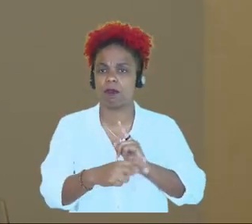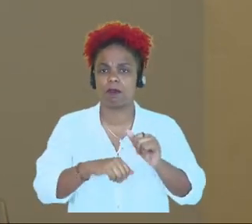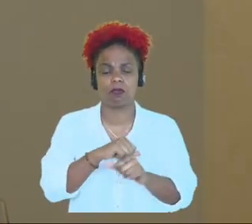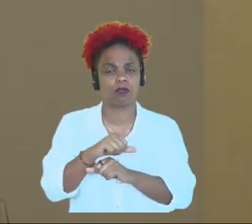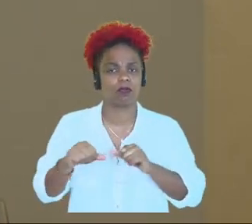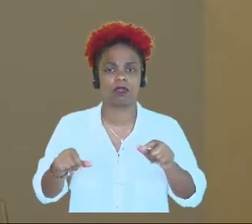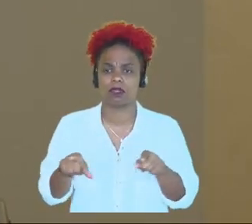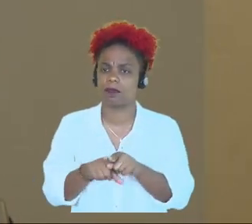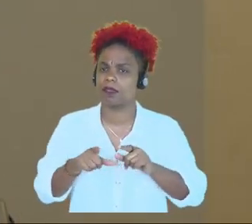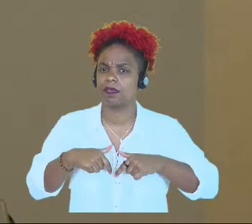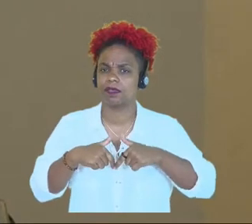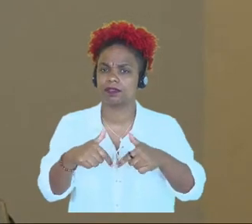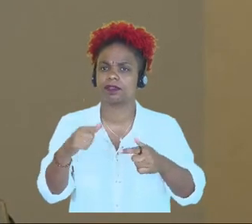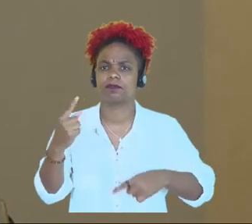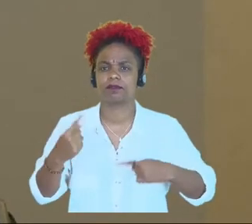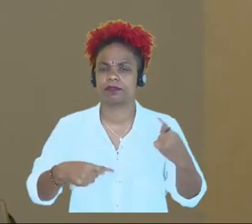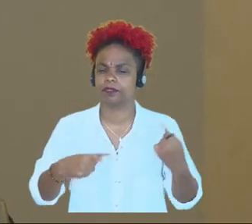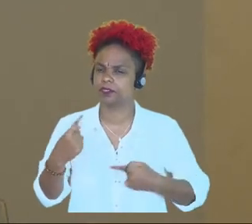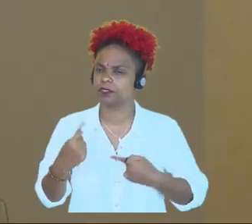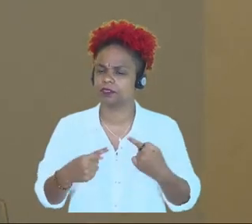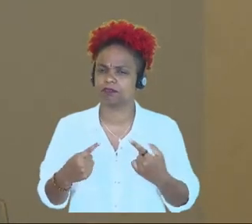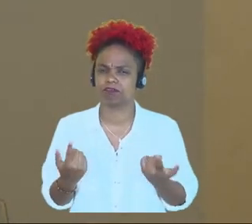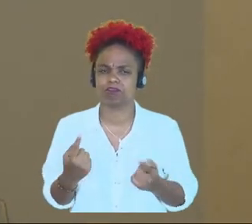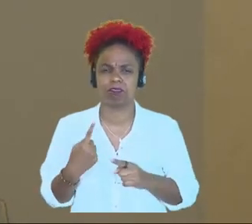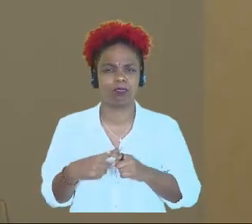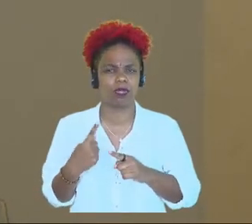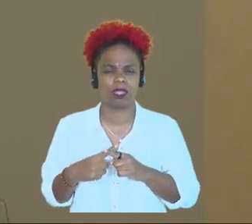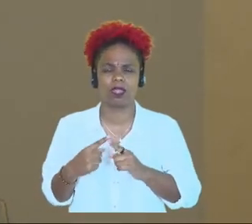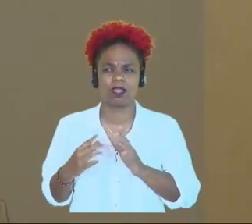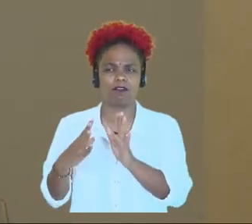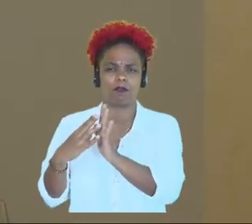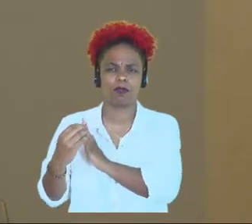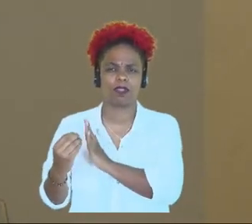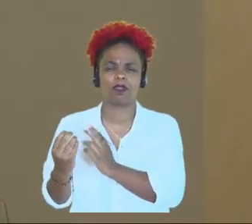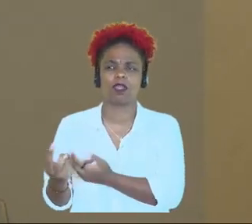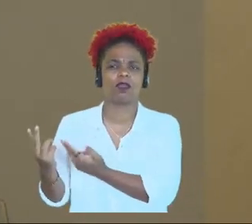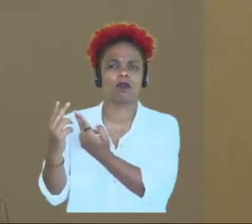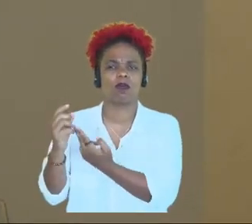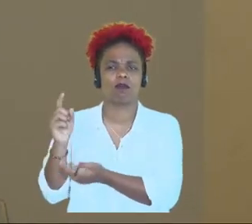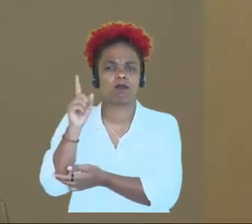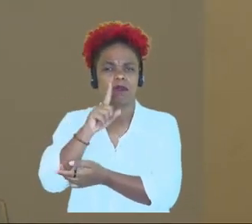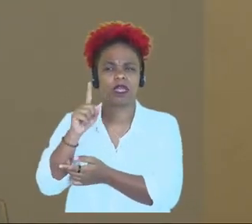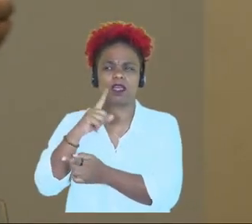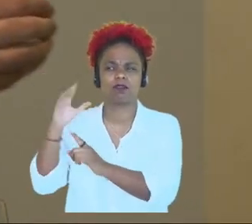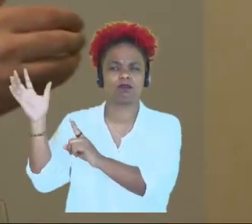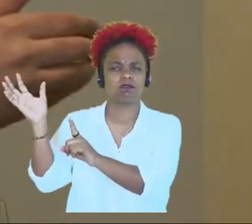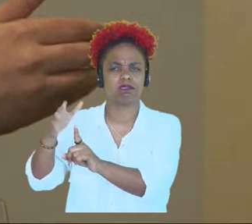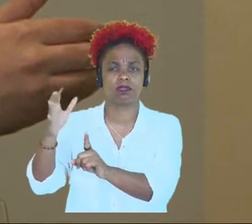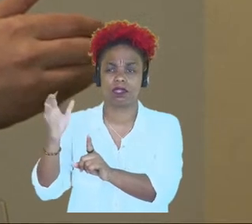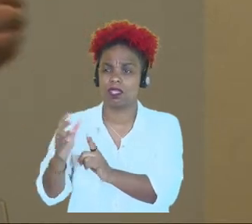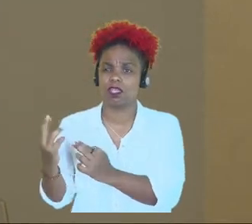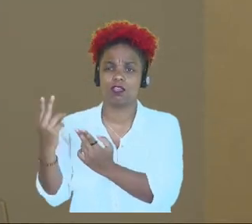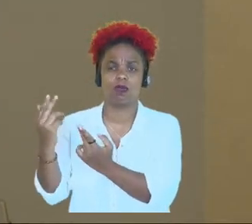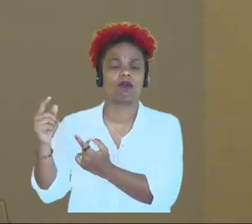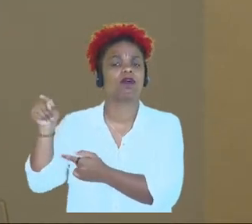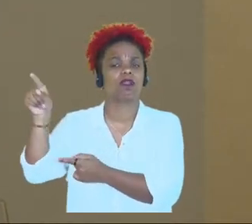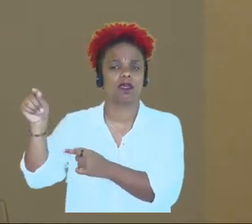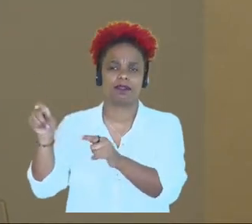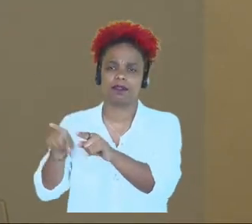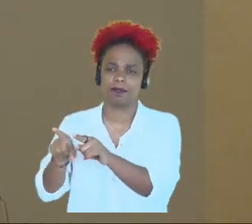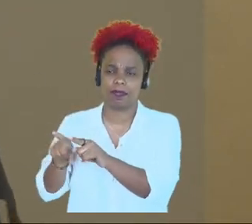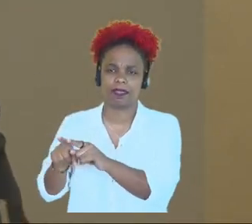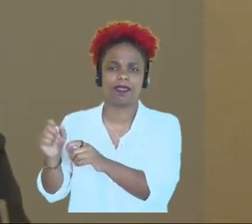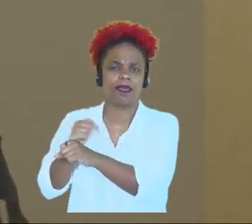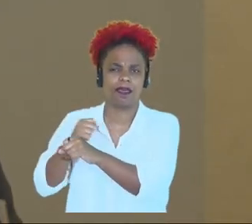política. E por que eu chamo de americanização? Porque foi o processo que a gente viu acontecer nos Estados Unidos ao longo